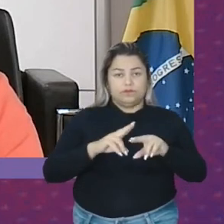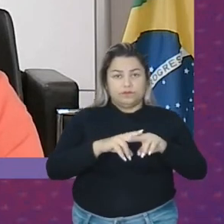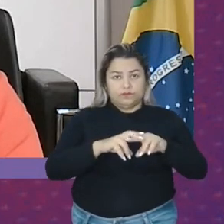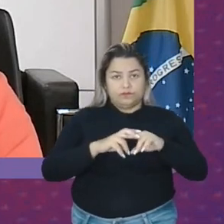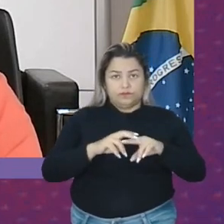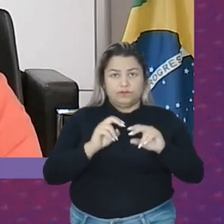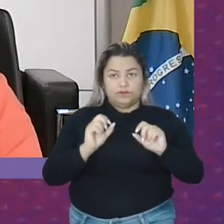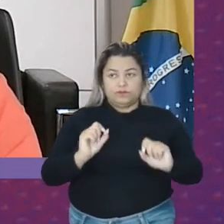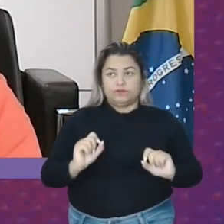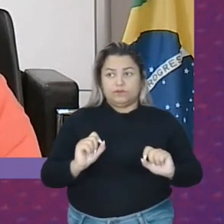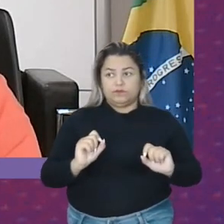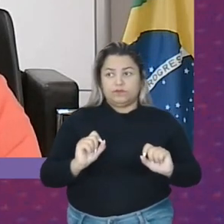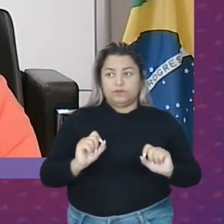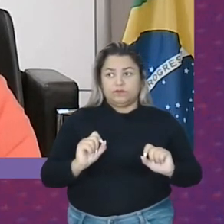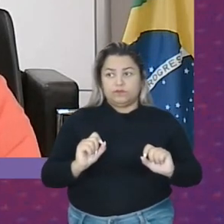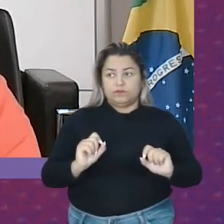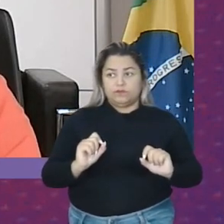CONTAG,